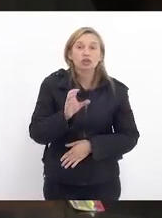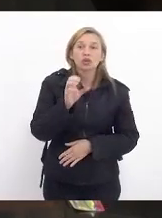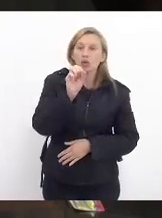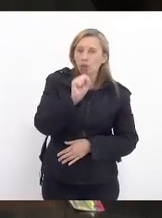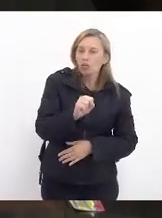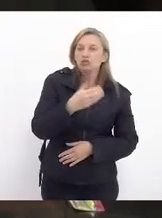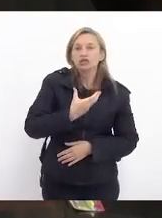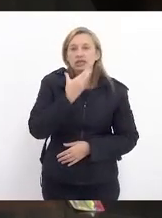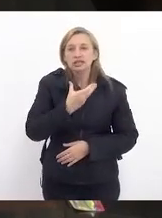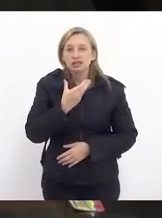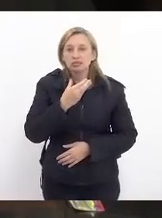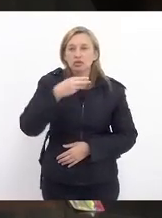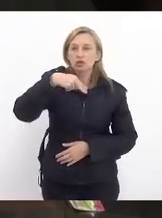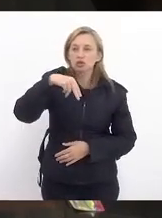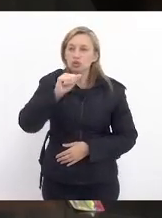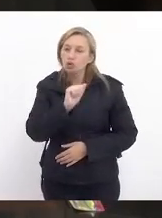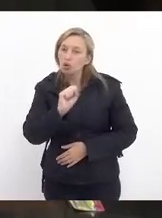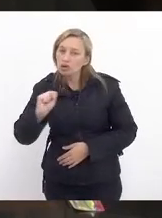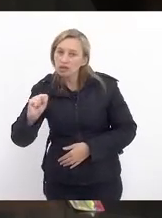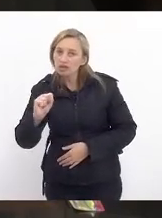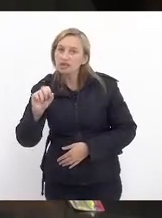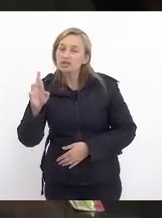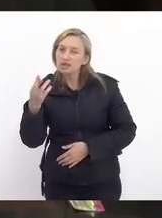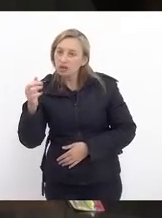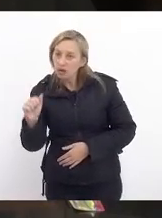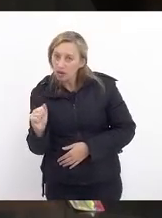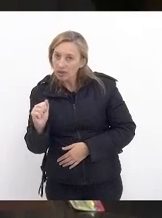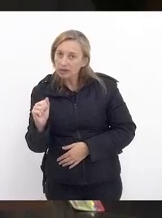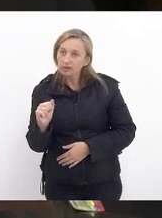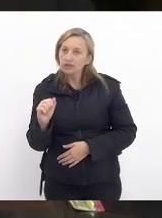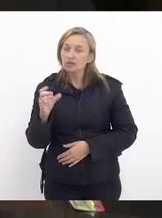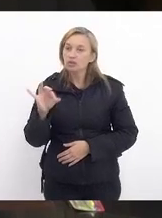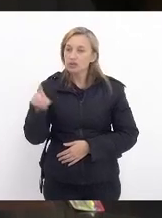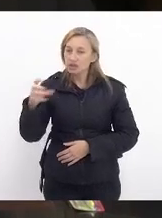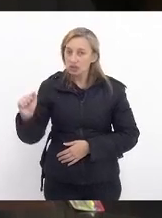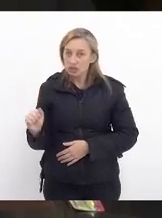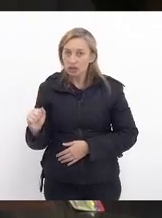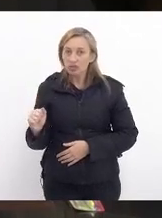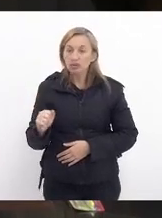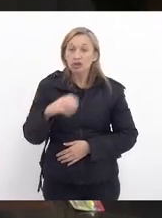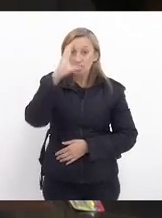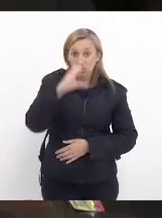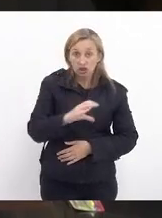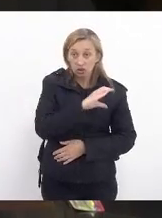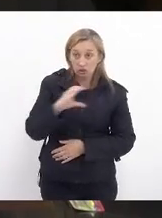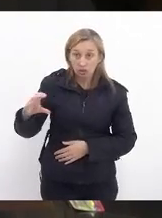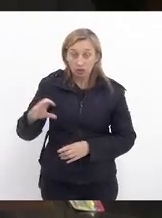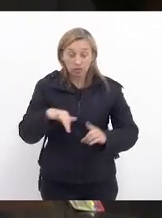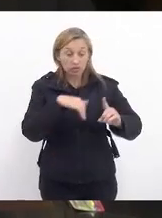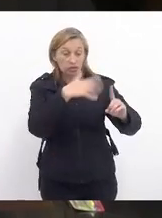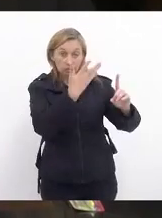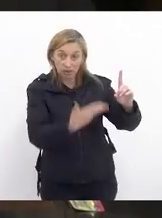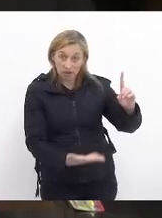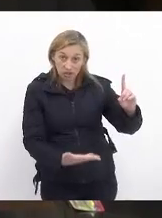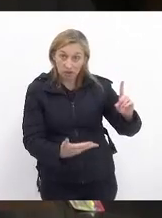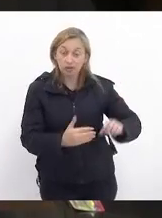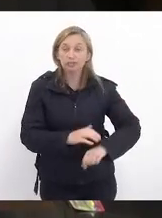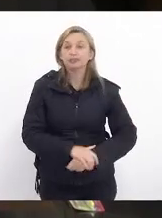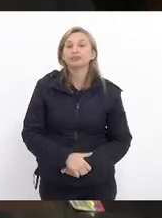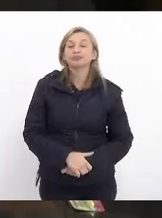oito de dezembro em que os católicos celebram Nossa Senhora